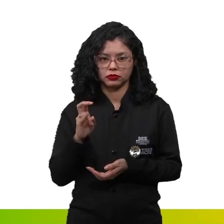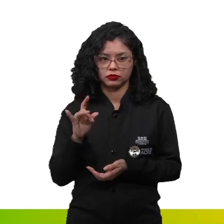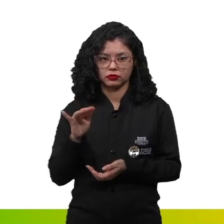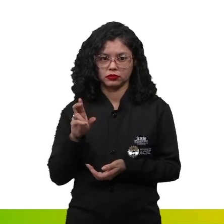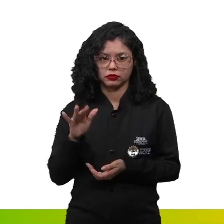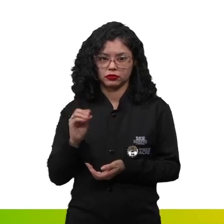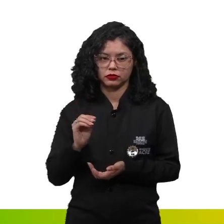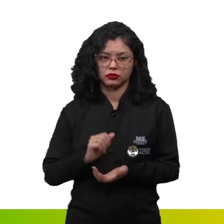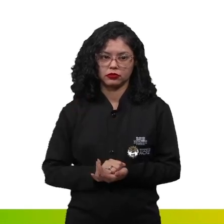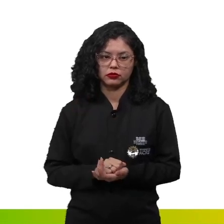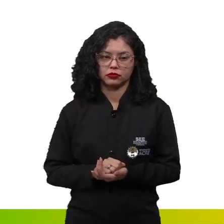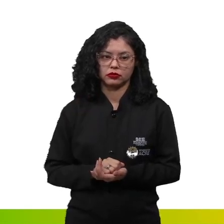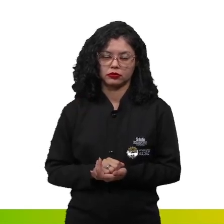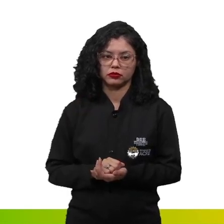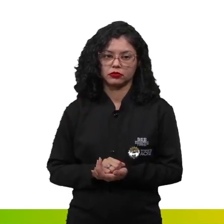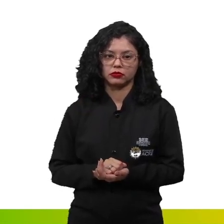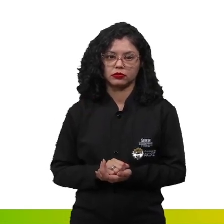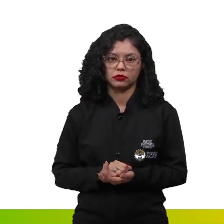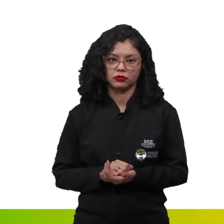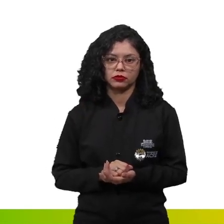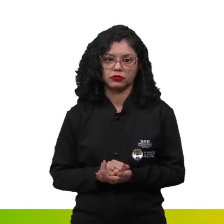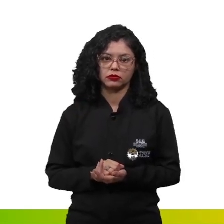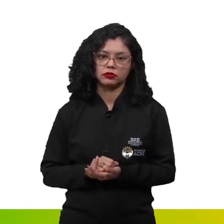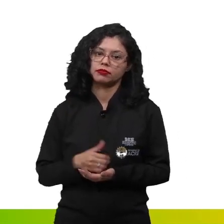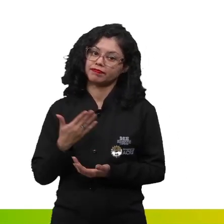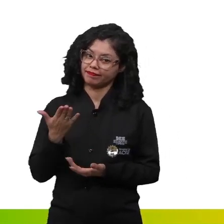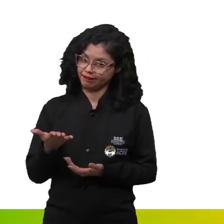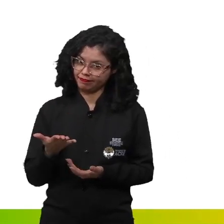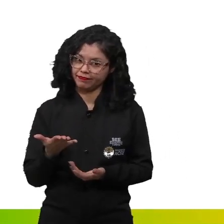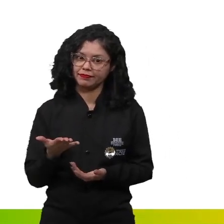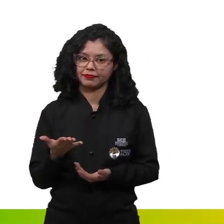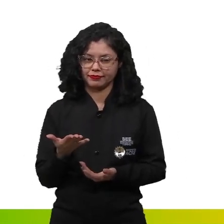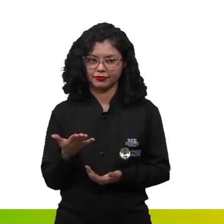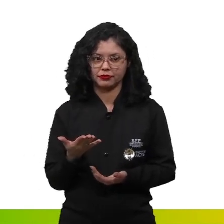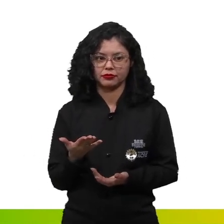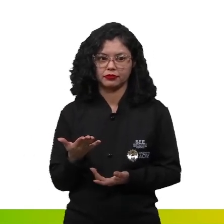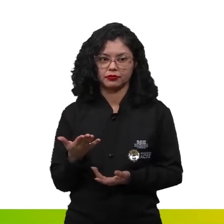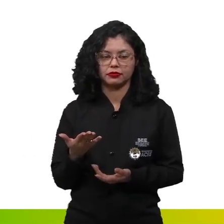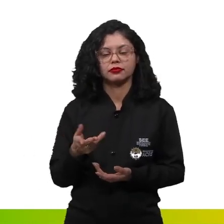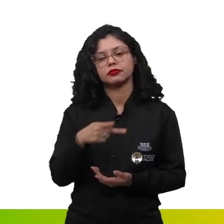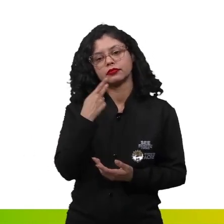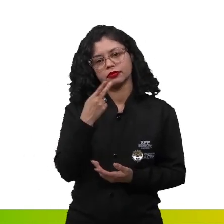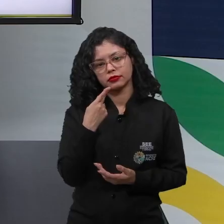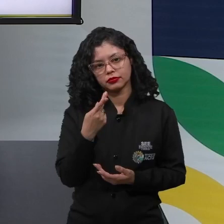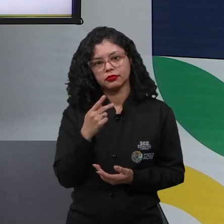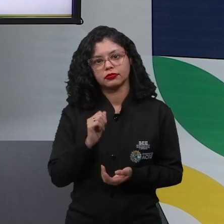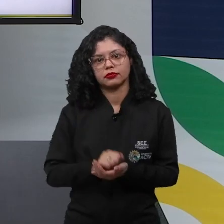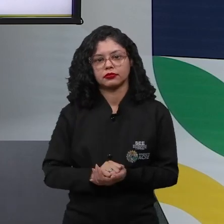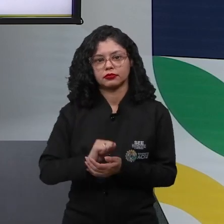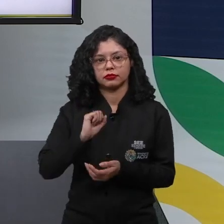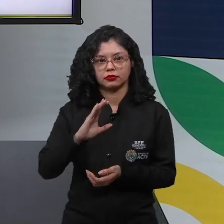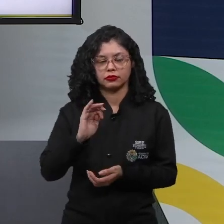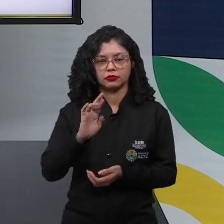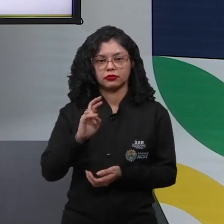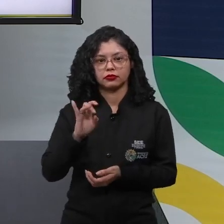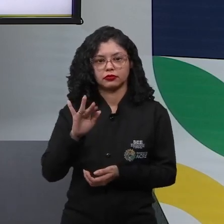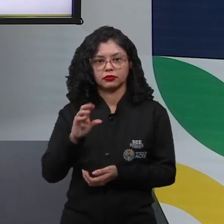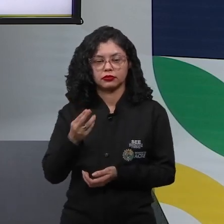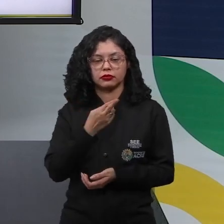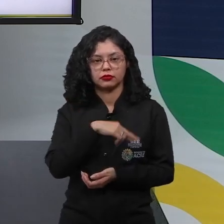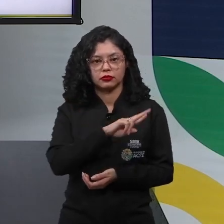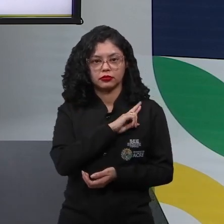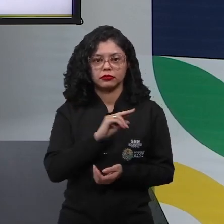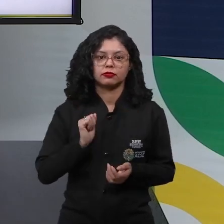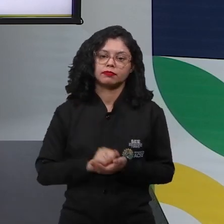D, hipotálamo. Pessoal, eu acho que isso aqui já tá na cara, né? O cerebelo. Eu falei que ele que é o responsável pela